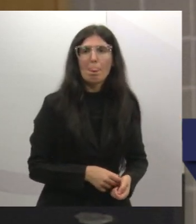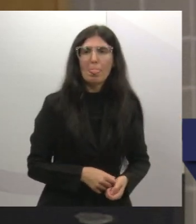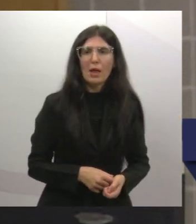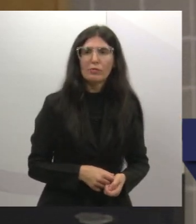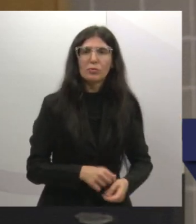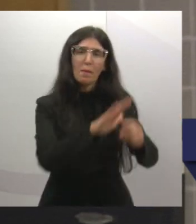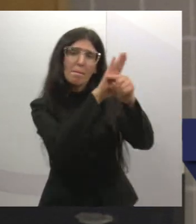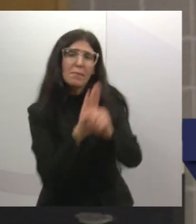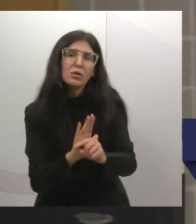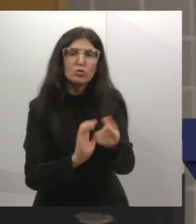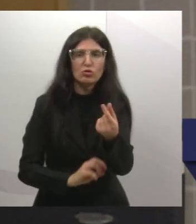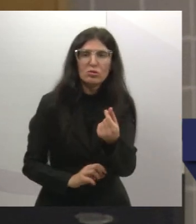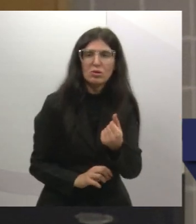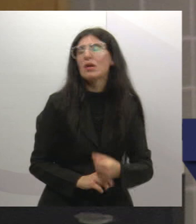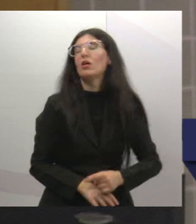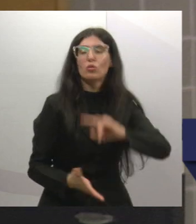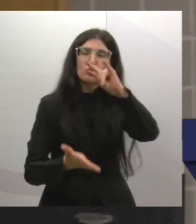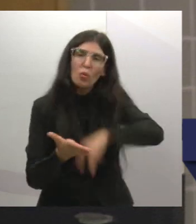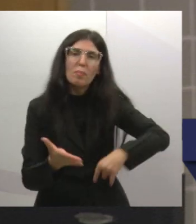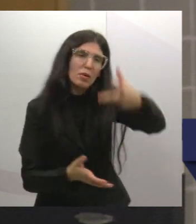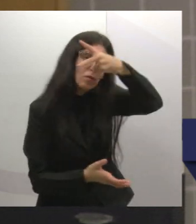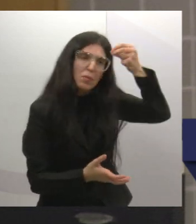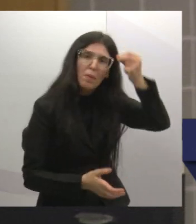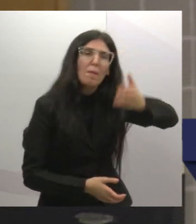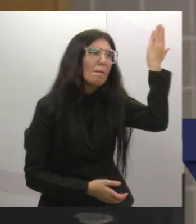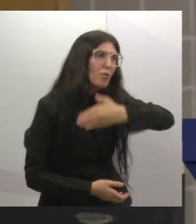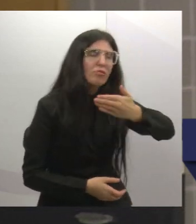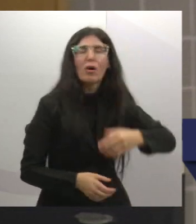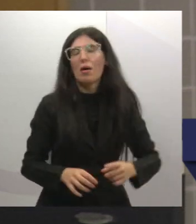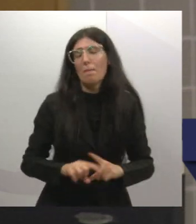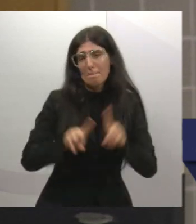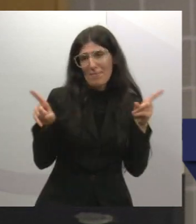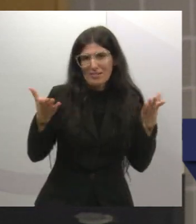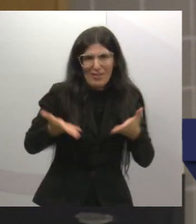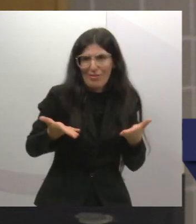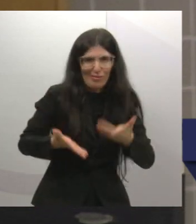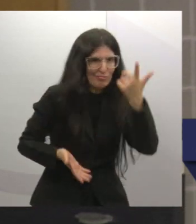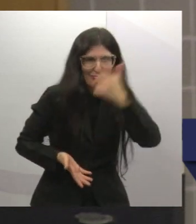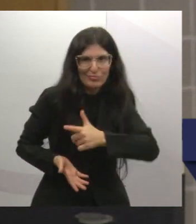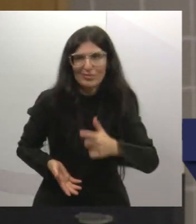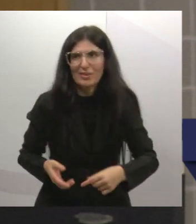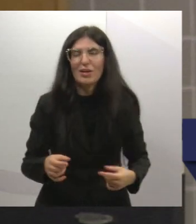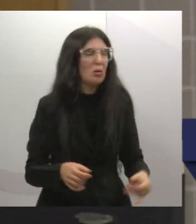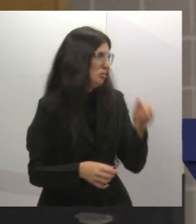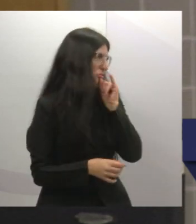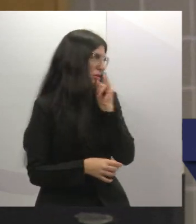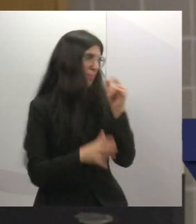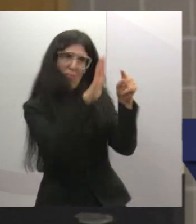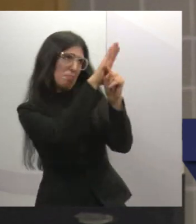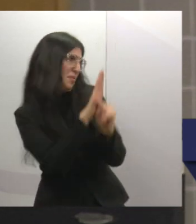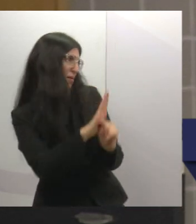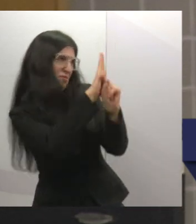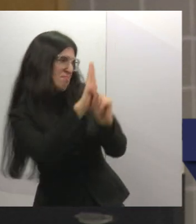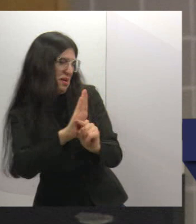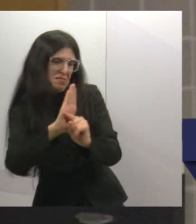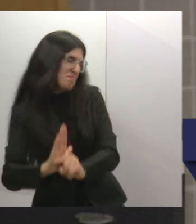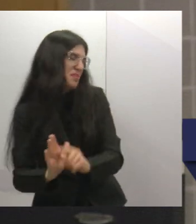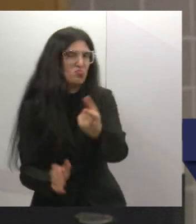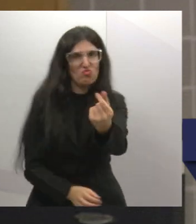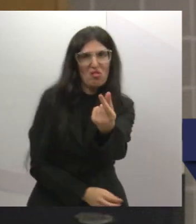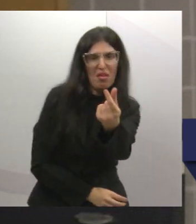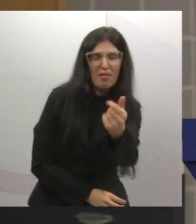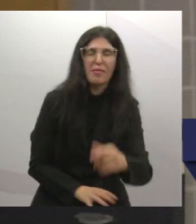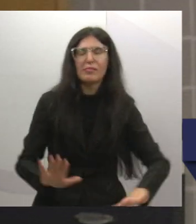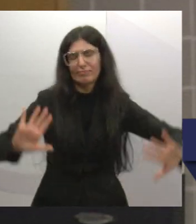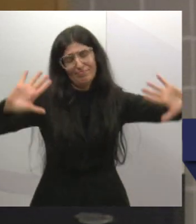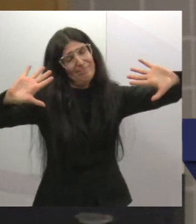município. Só que agora eu não consigo trazer de uma forma efetiva, não, vai ter uma queda, está tendo uma queda, porque os números eles são do